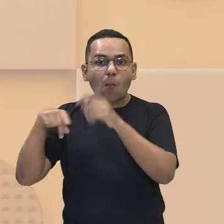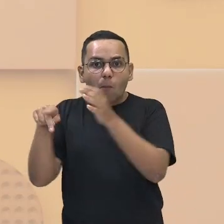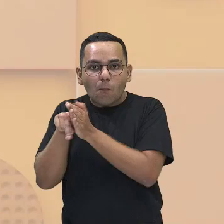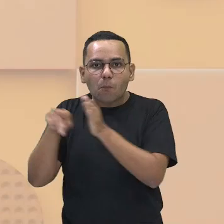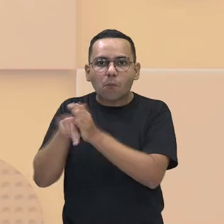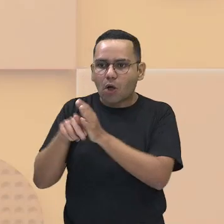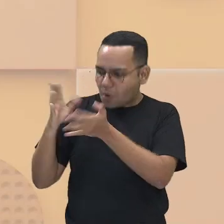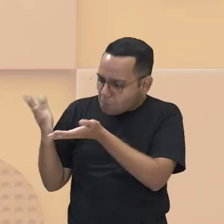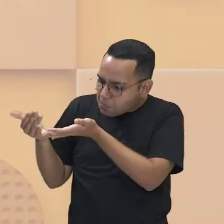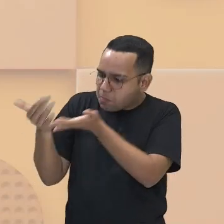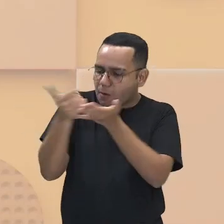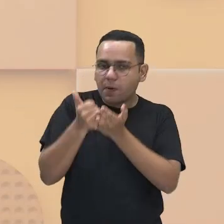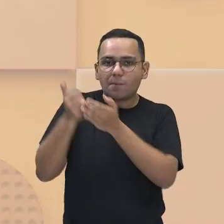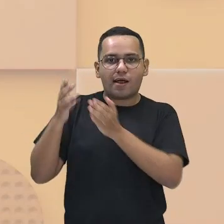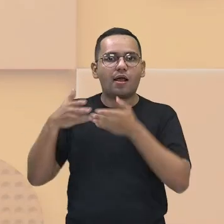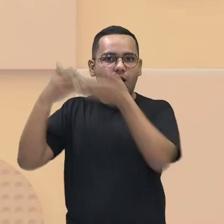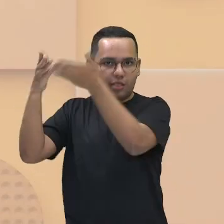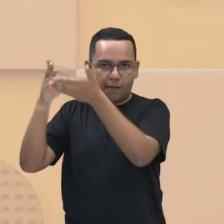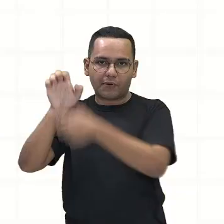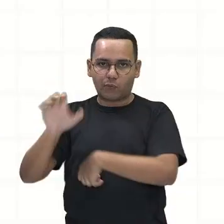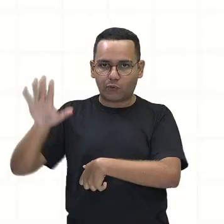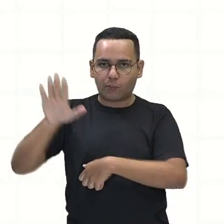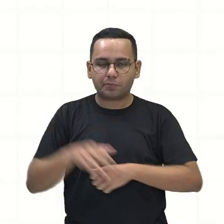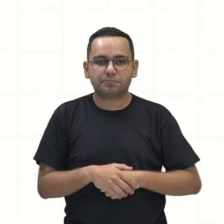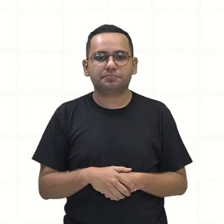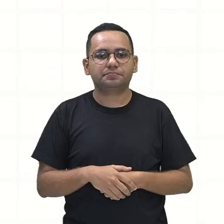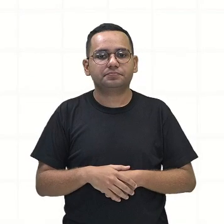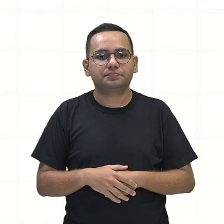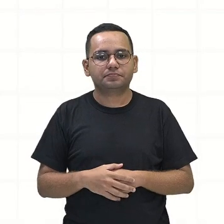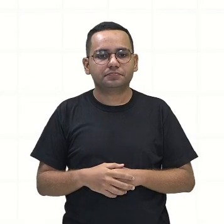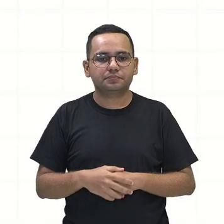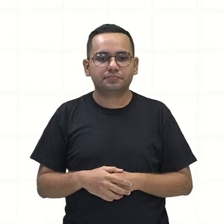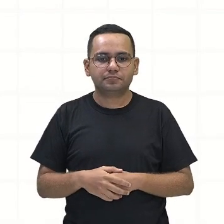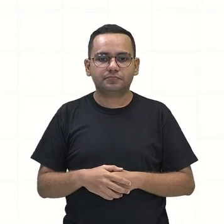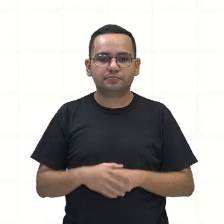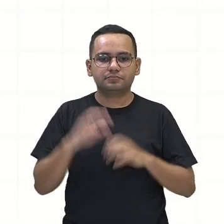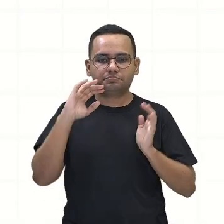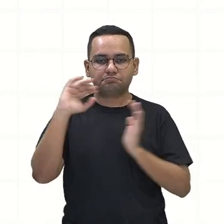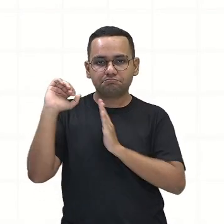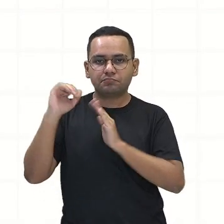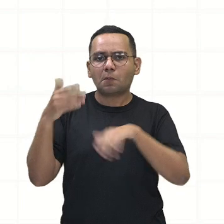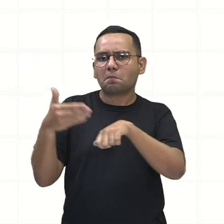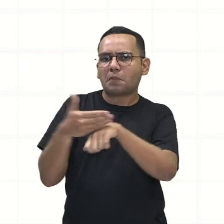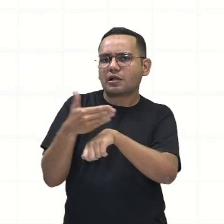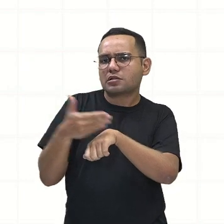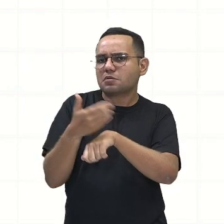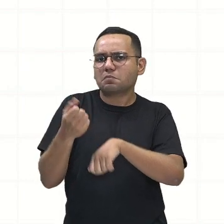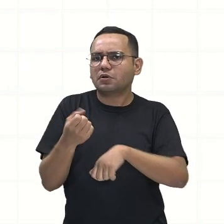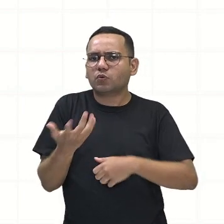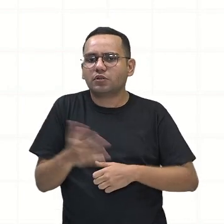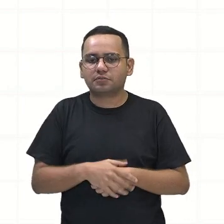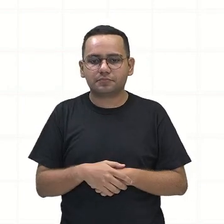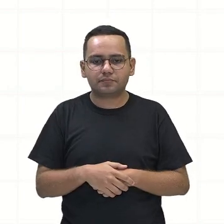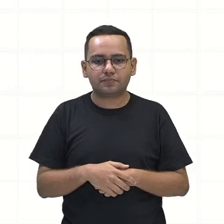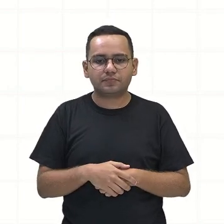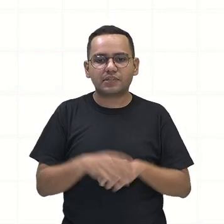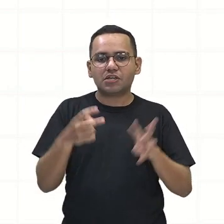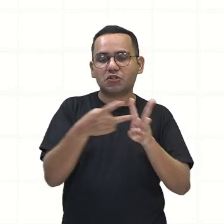ao território europeu. Continuando, vamos observar aí quem eram os participantes. Indígenas dos